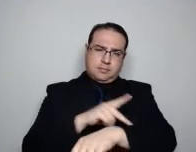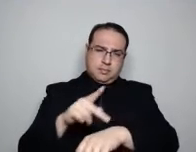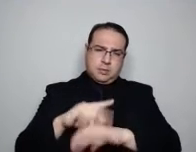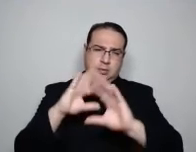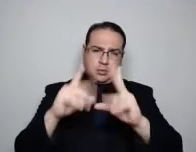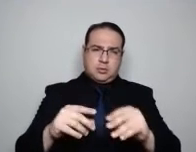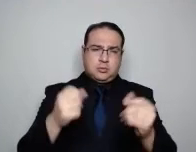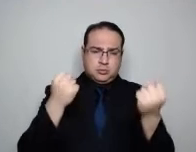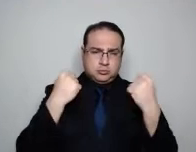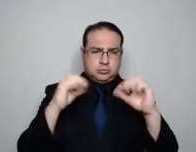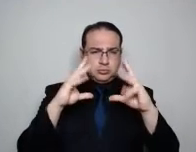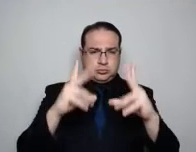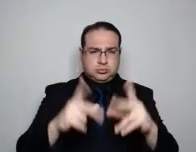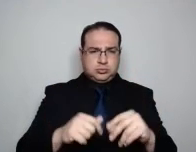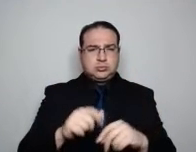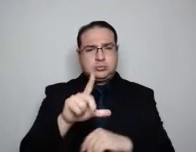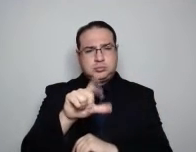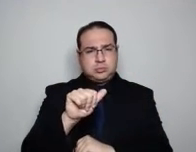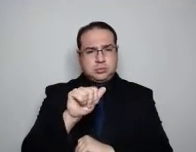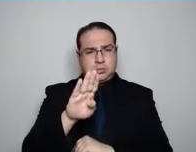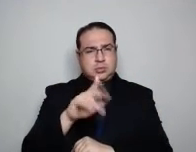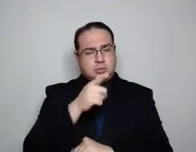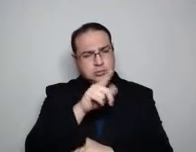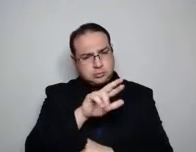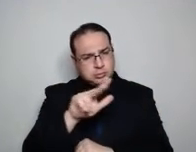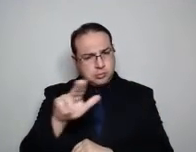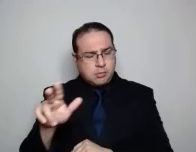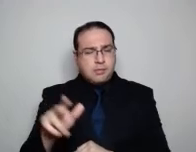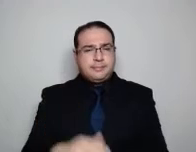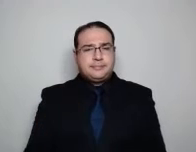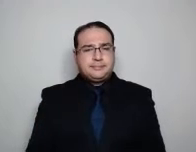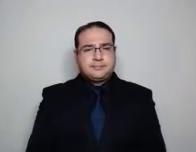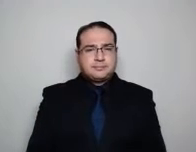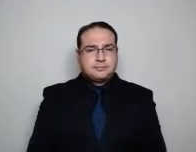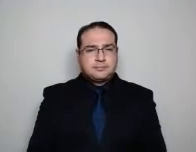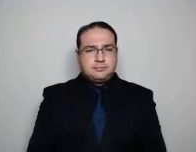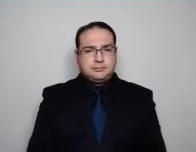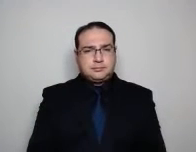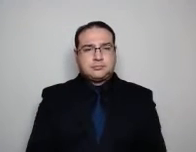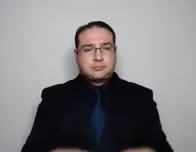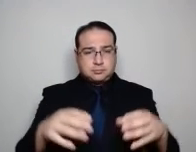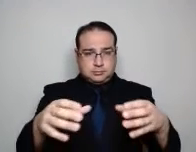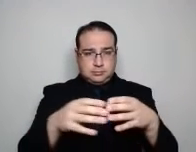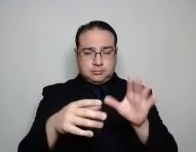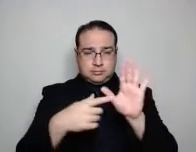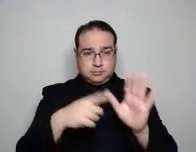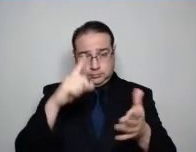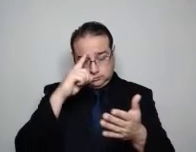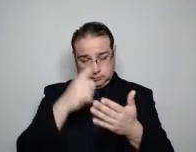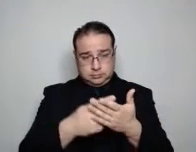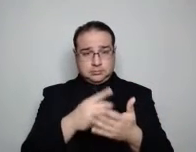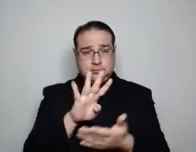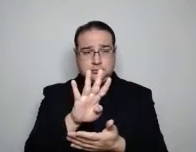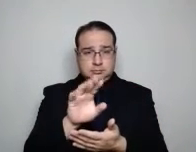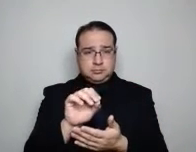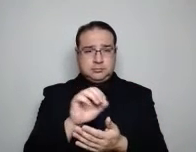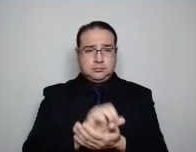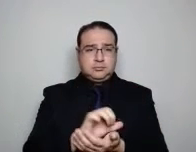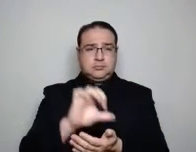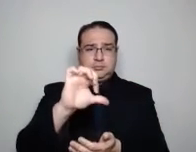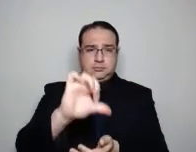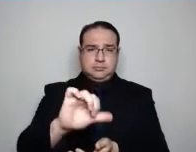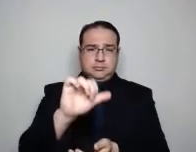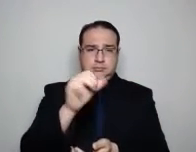neurologia, laboratoriais e outros. As sessões consultas que excederam a quantidade de 40 e 96